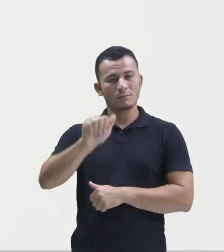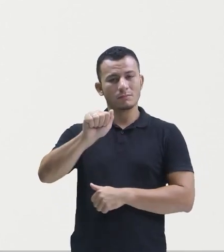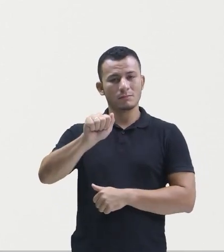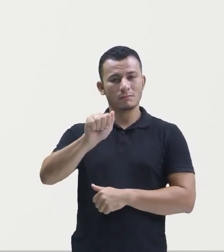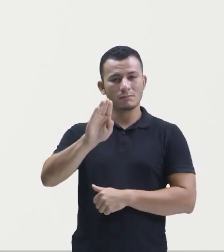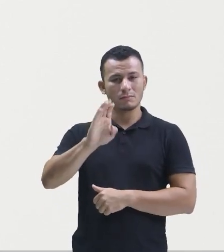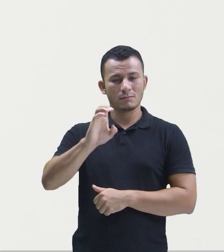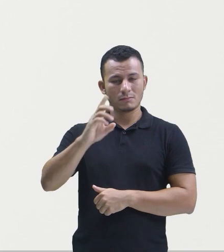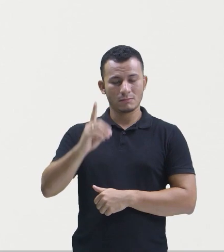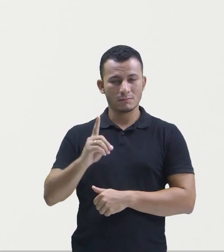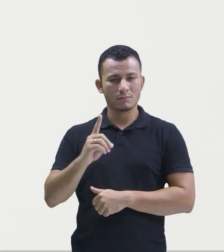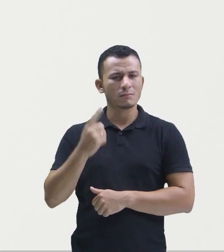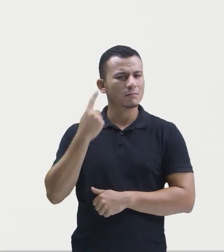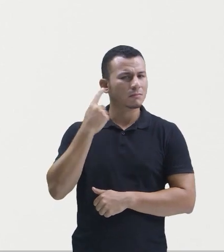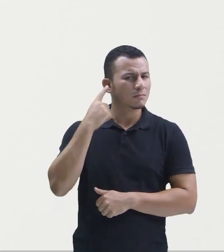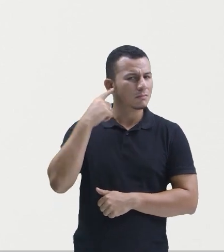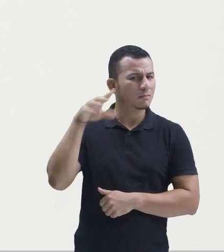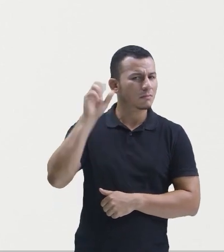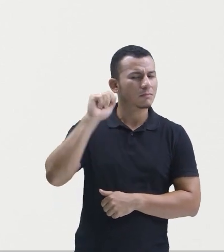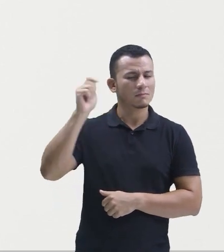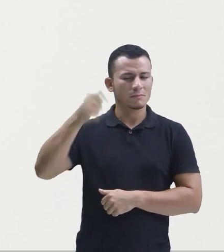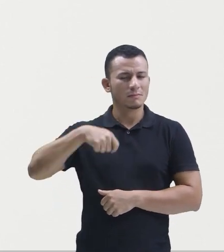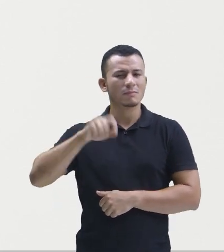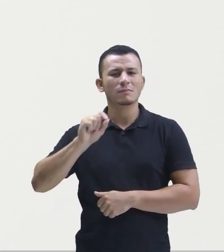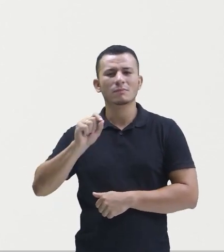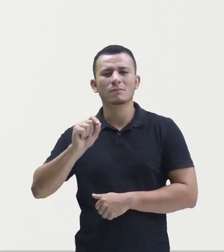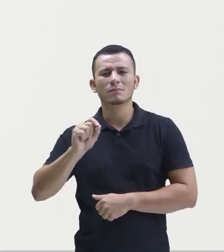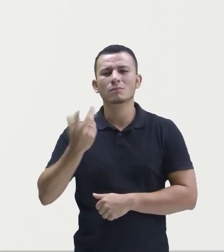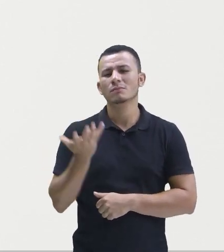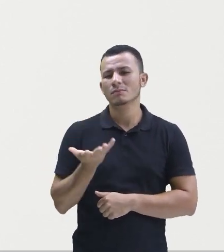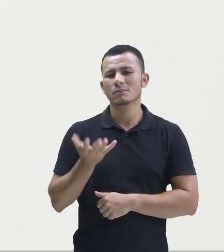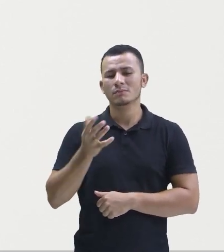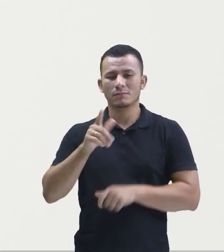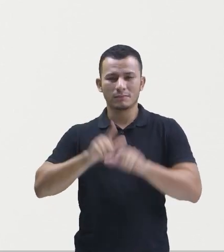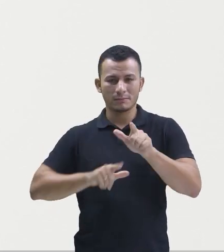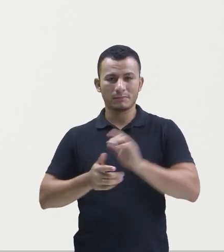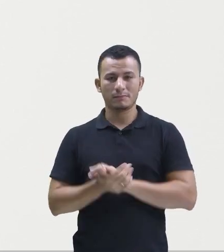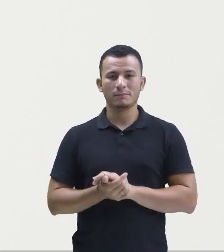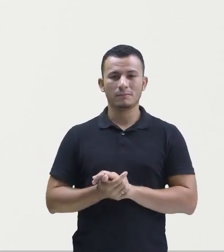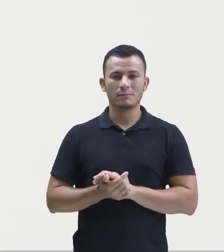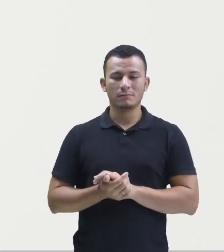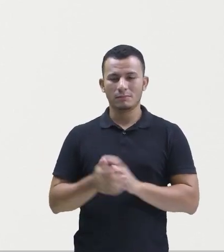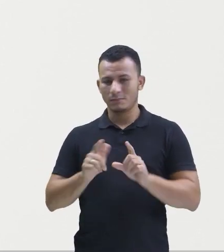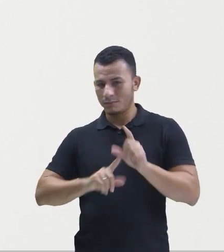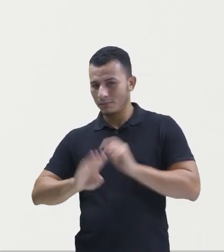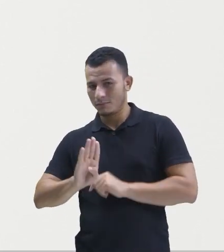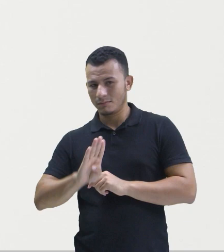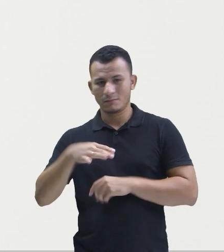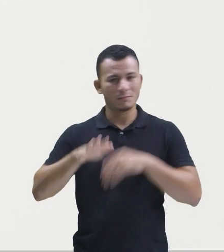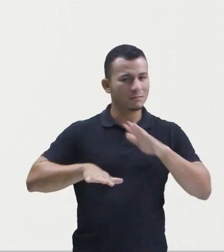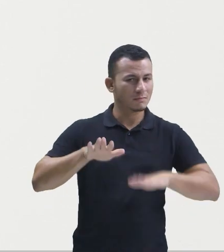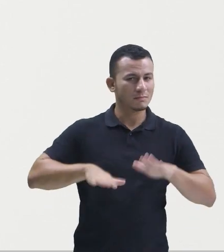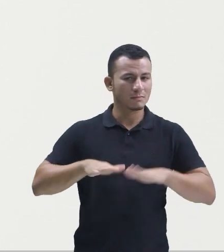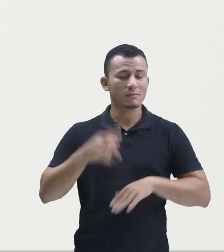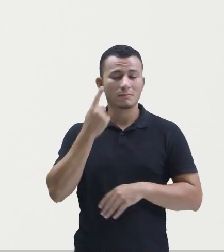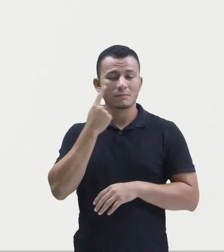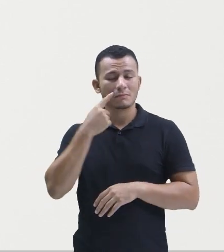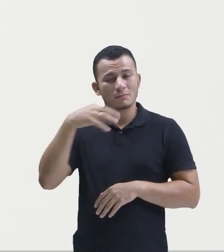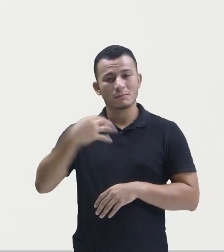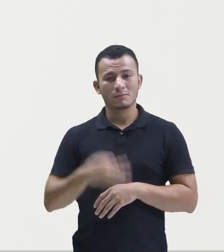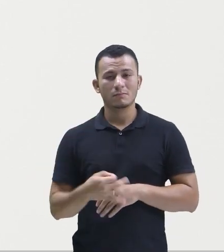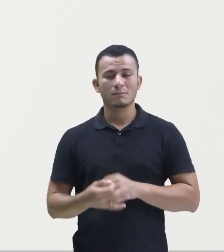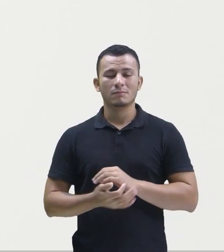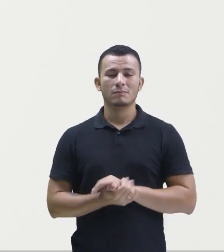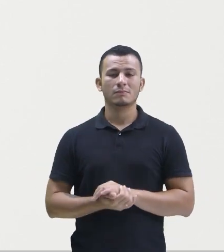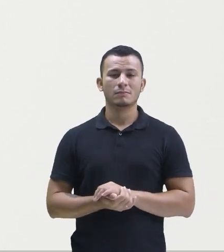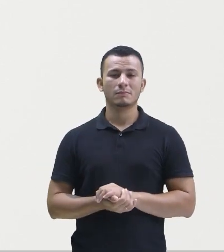estou ouvindo o Emanuel falando que talvez seja a letra B. Vamos ver se está correta? Não sei,